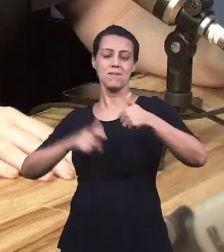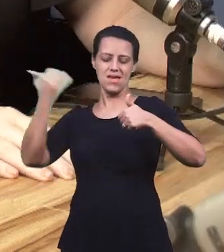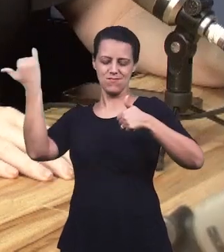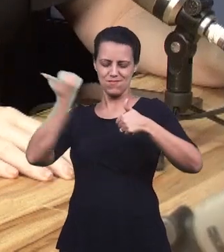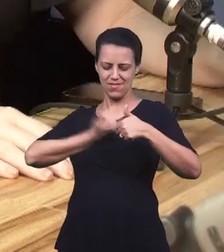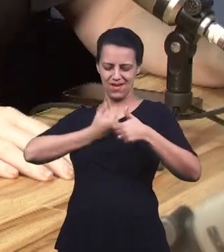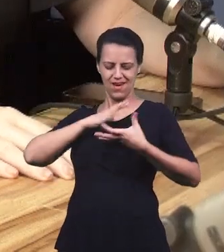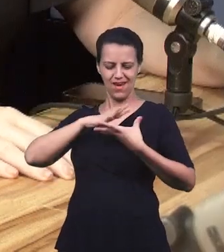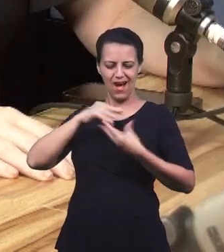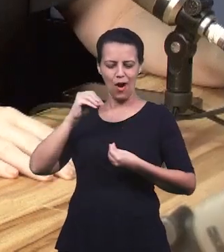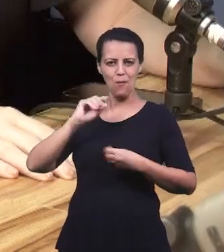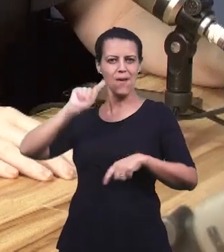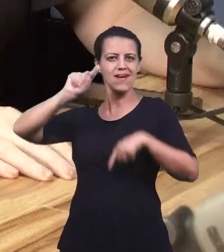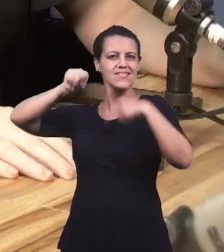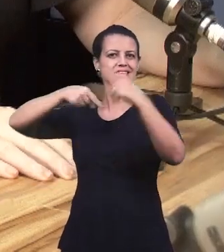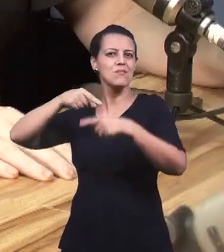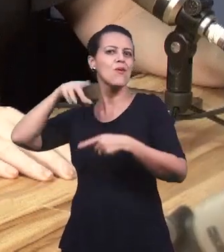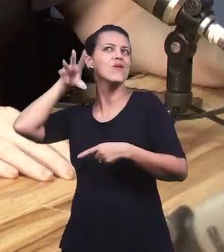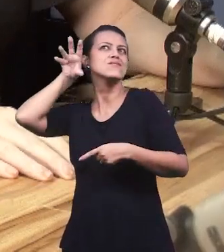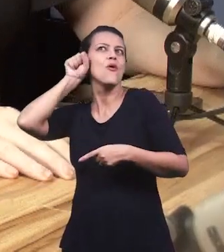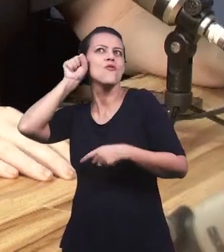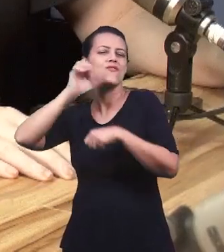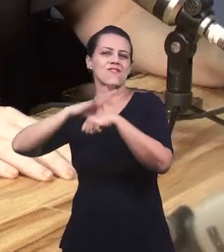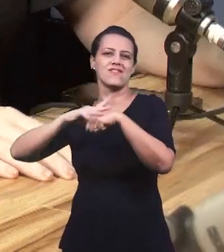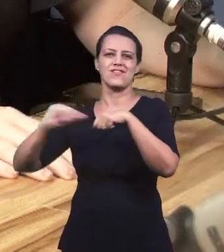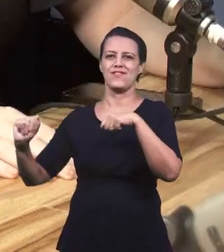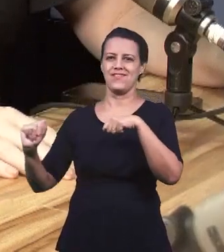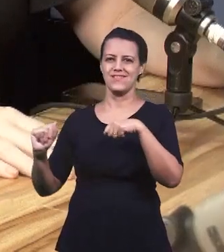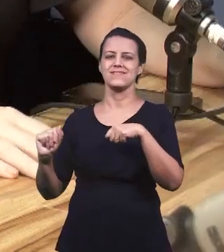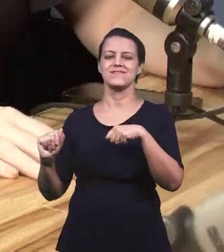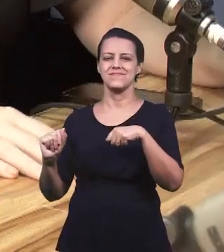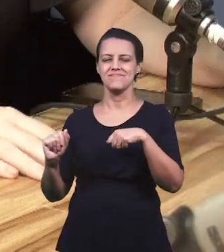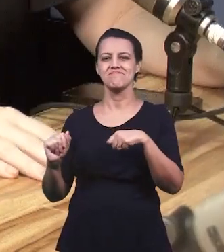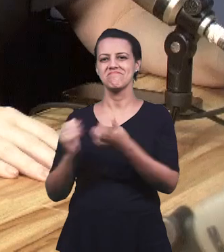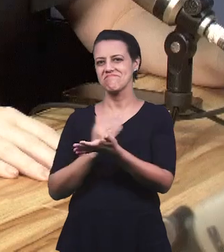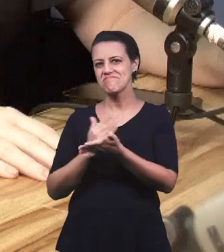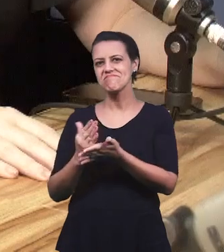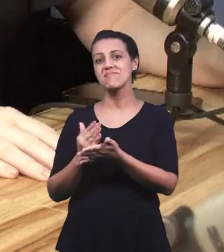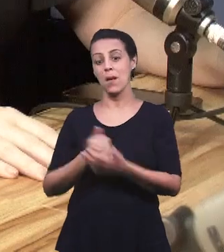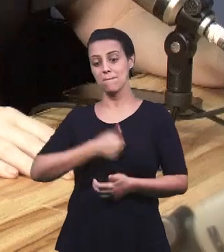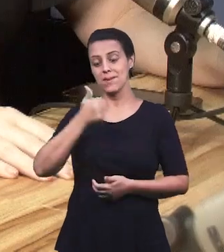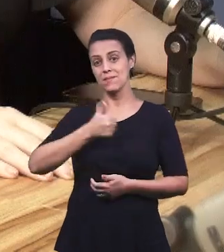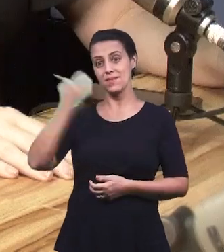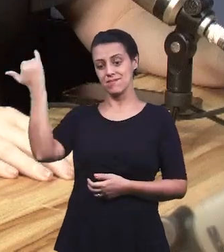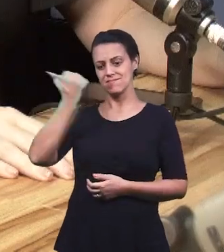parte fisiológica. Aí depois ele passou a ouvir normalmente. Mas